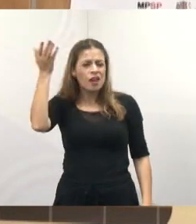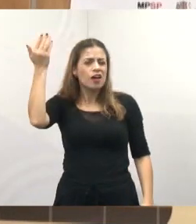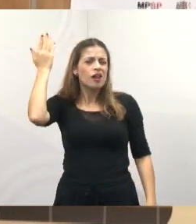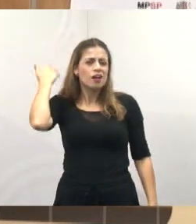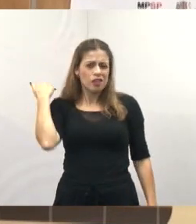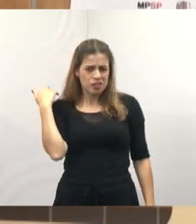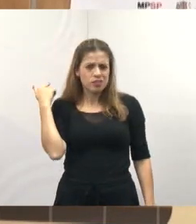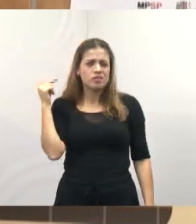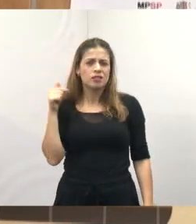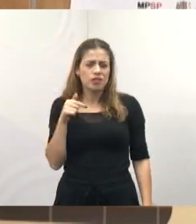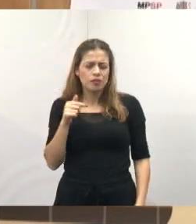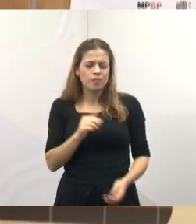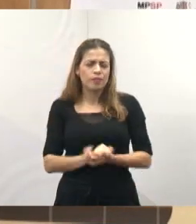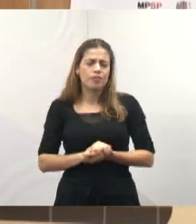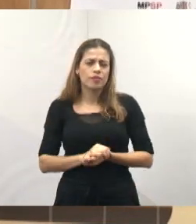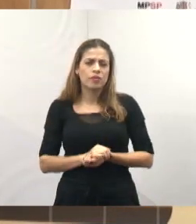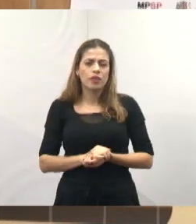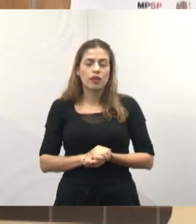estava aqui.